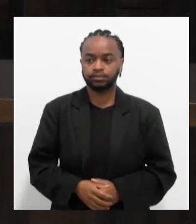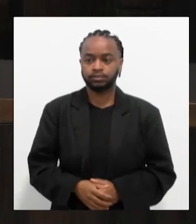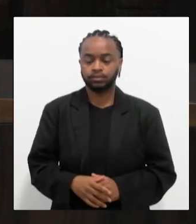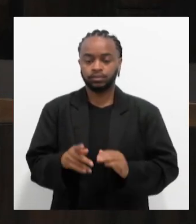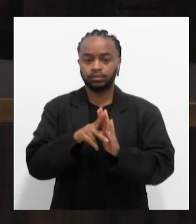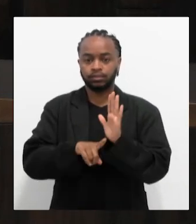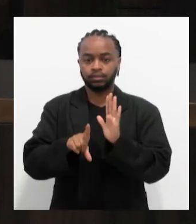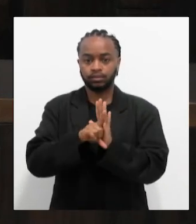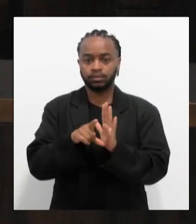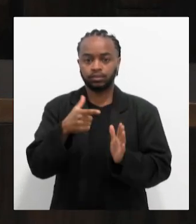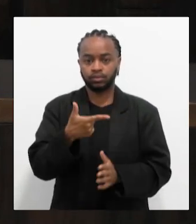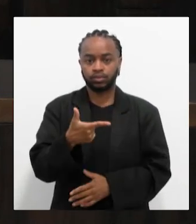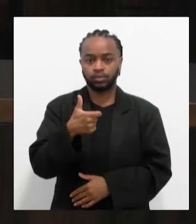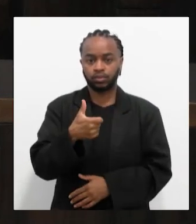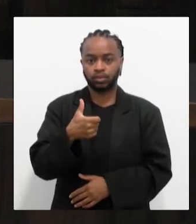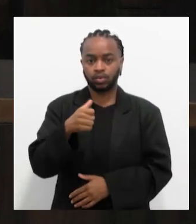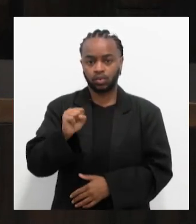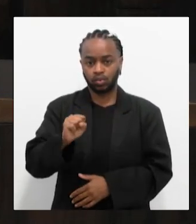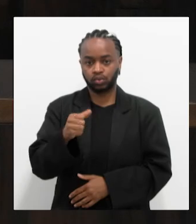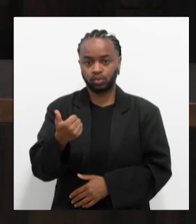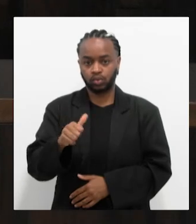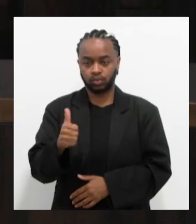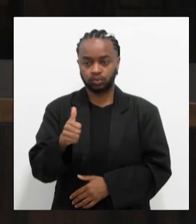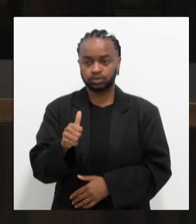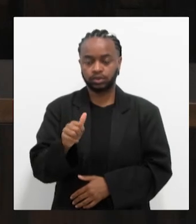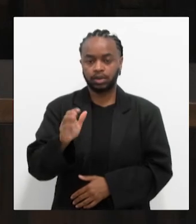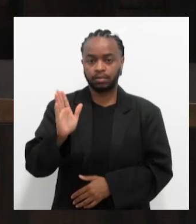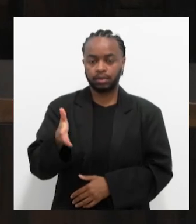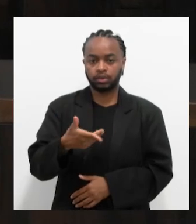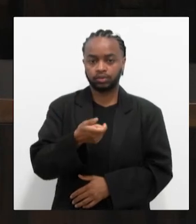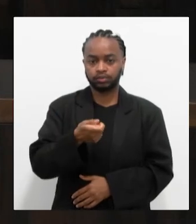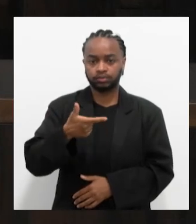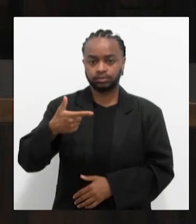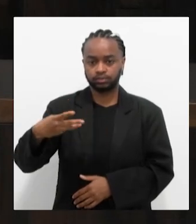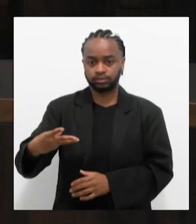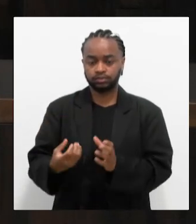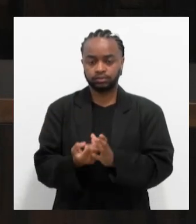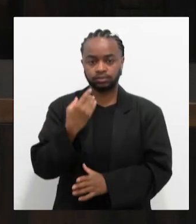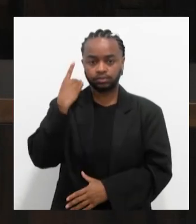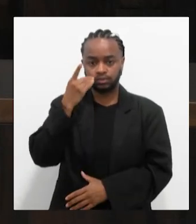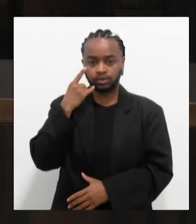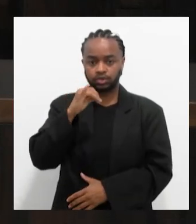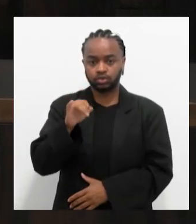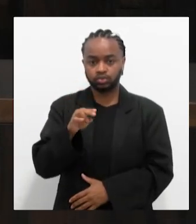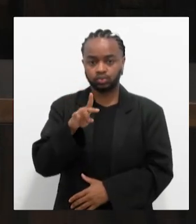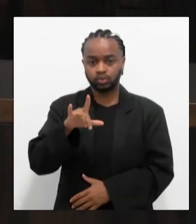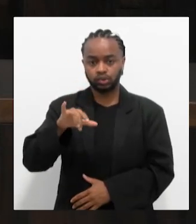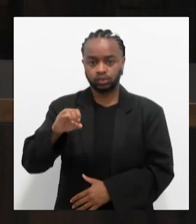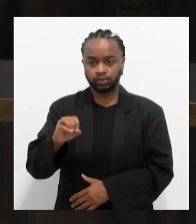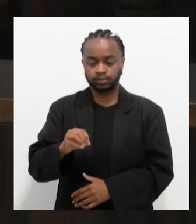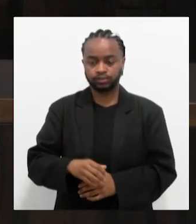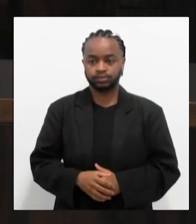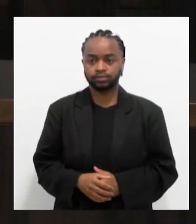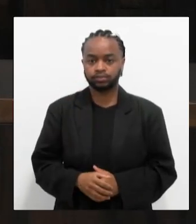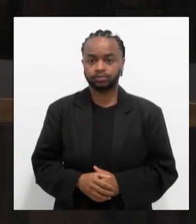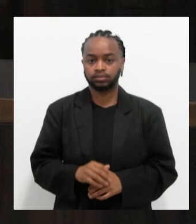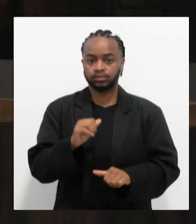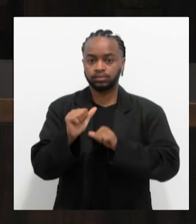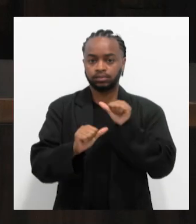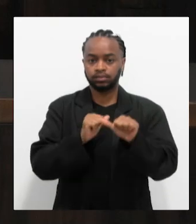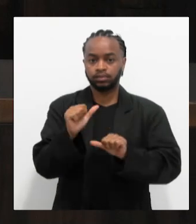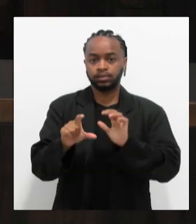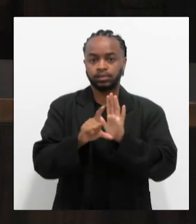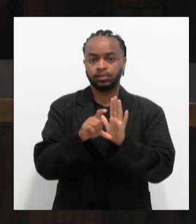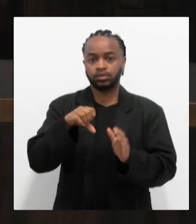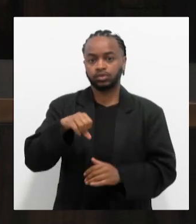Projeto de lei número 2811, A/2023, de autoria do deputado Júlio Rocha, que altera a lei número